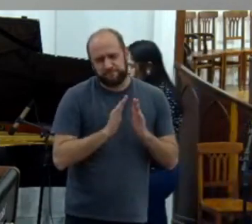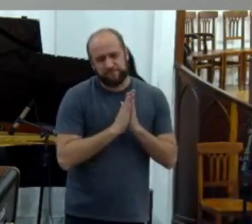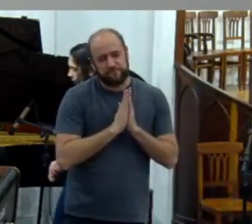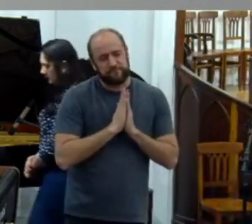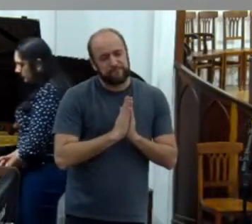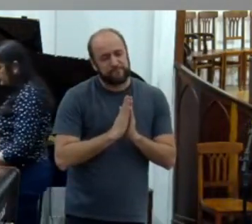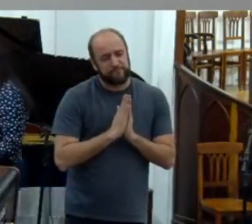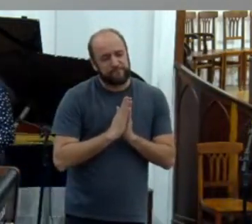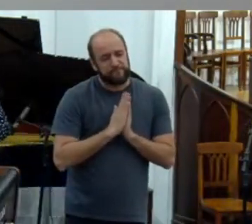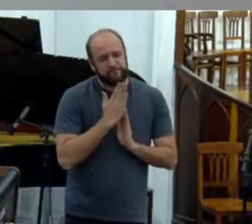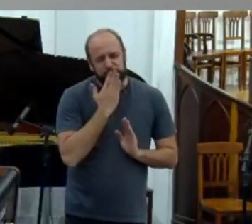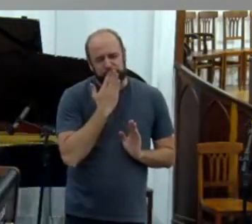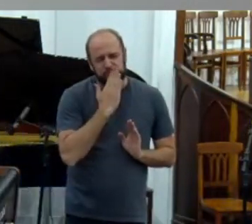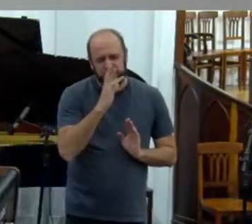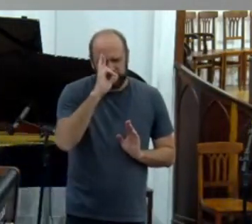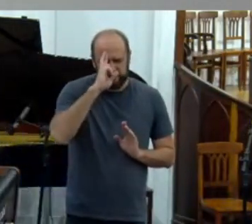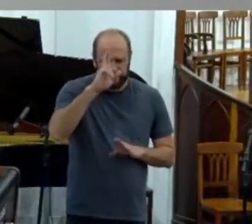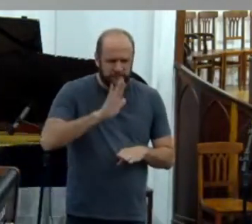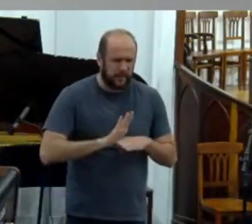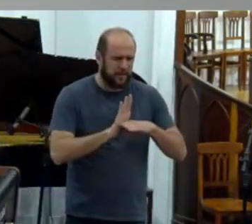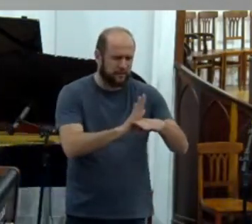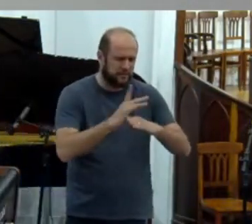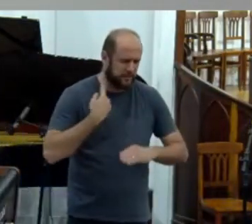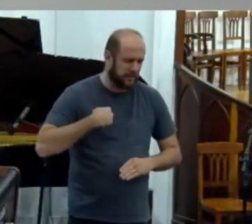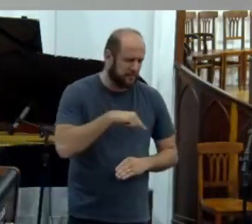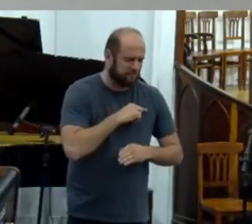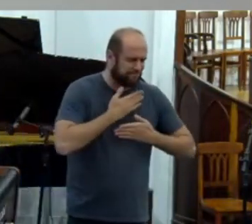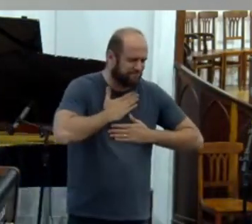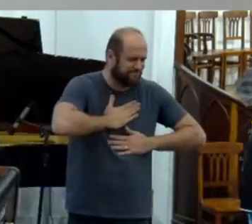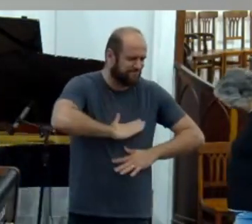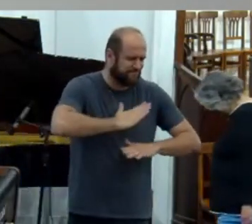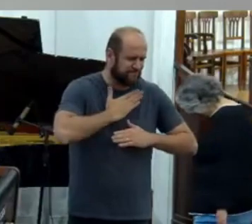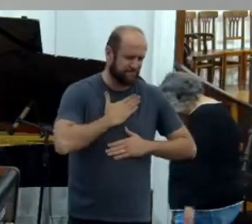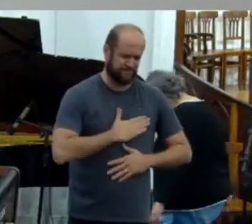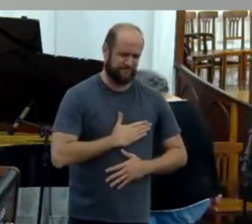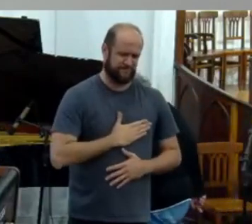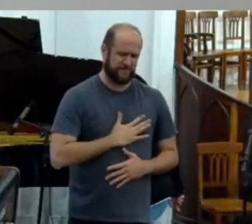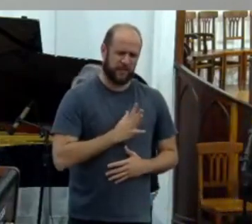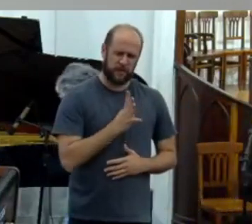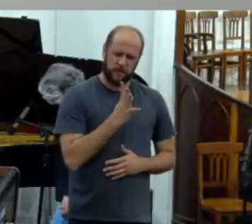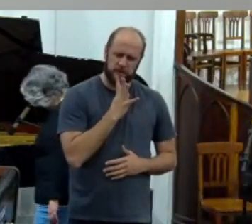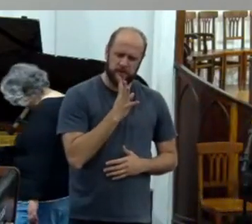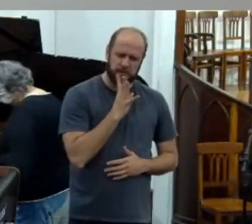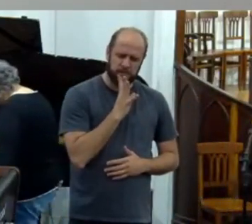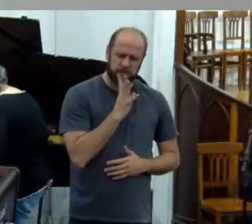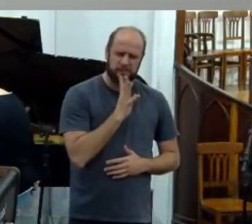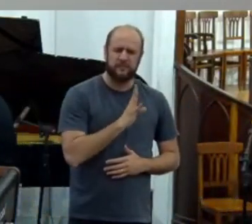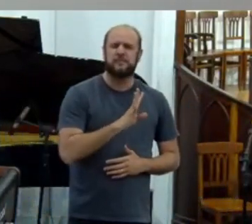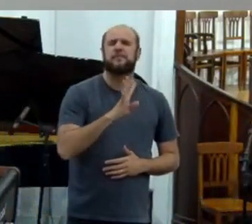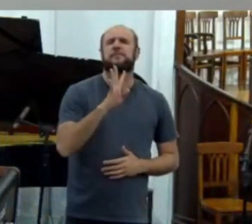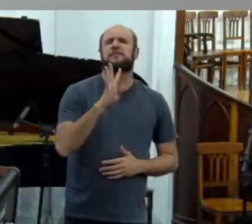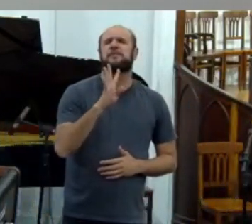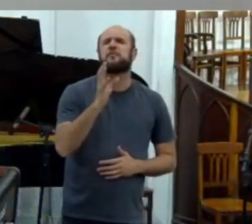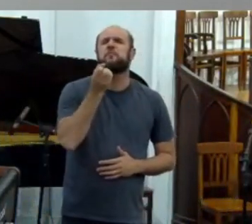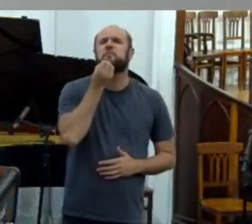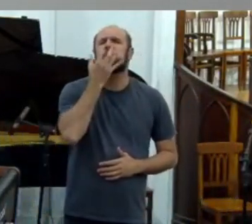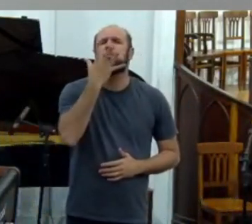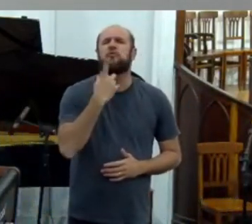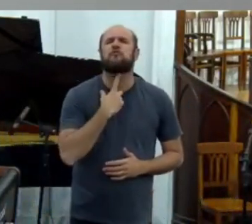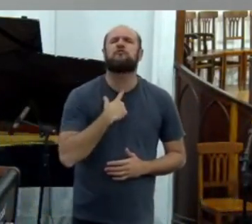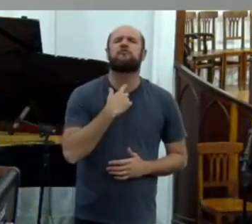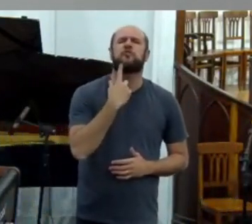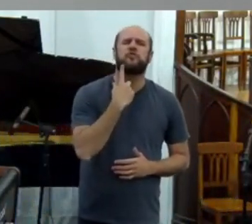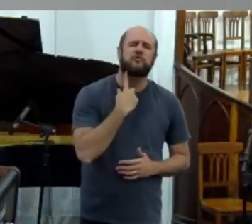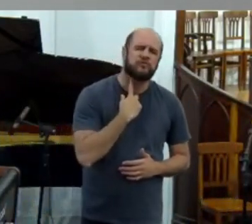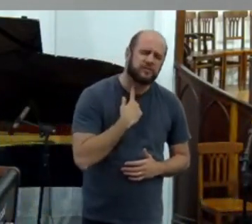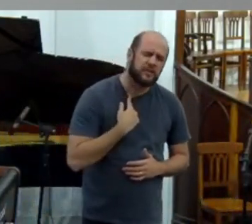para que o Senhor nos ajude a descansar em Ti, a reconhecer que a Tua boa vontade está